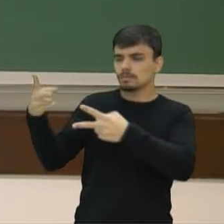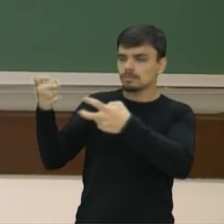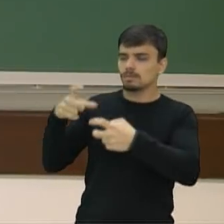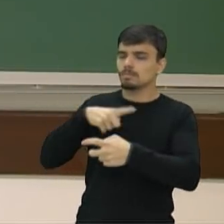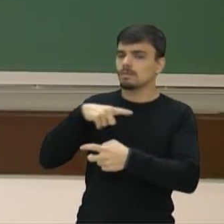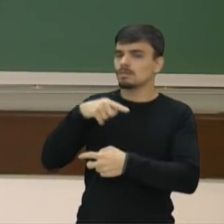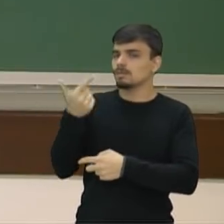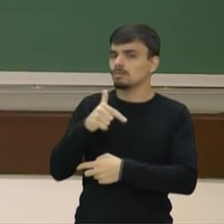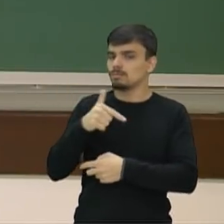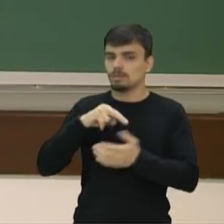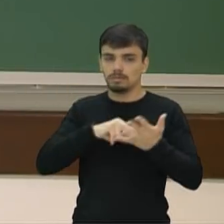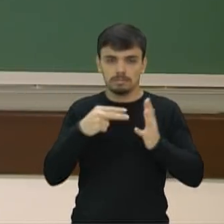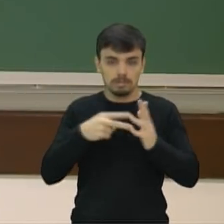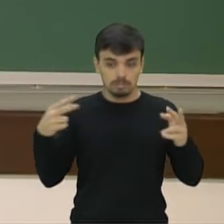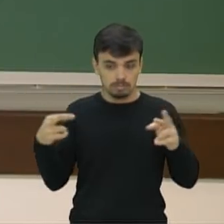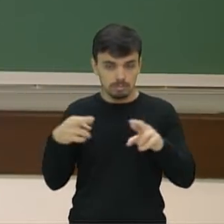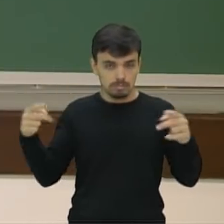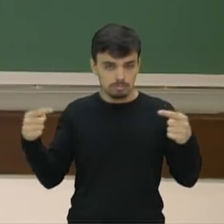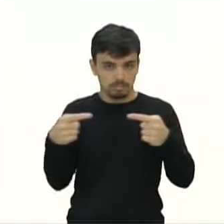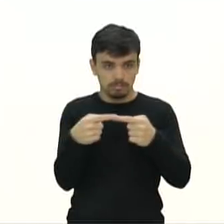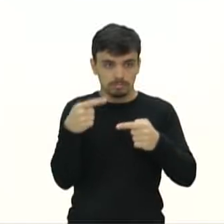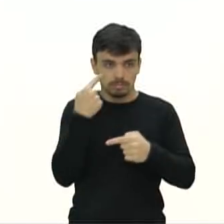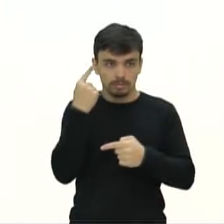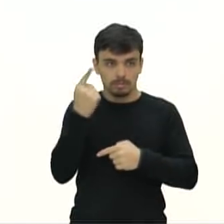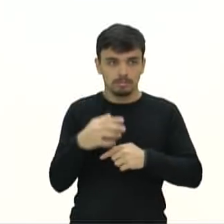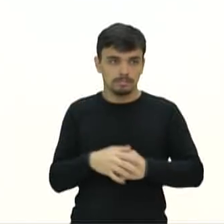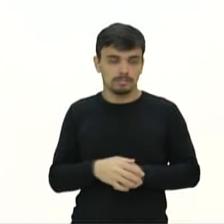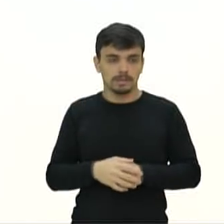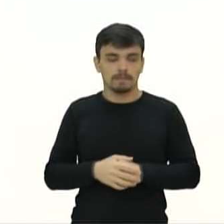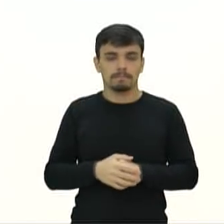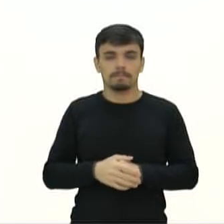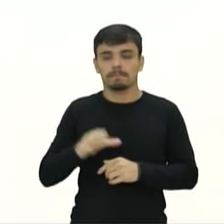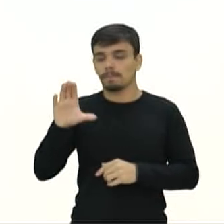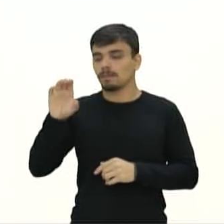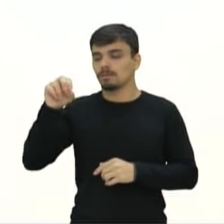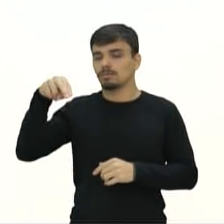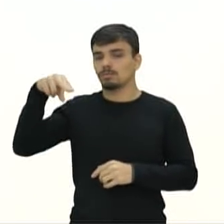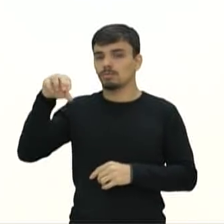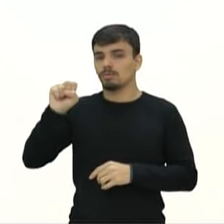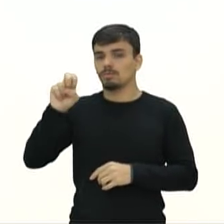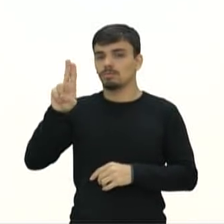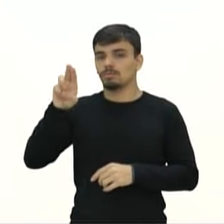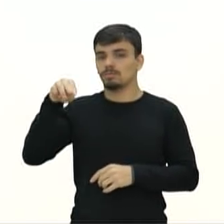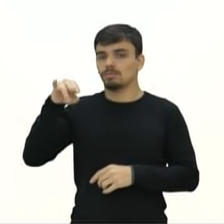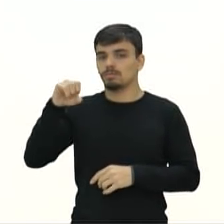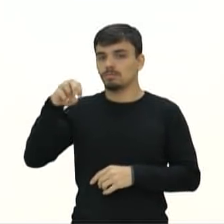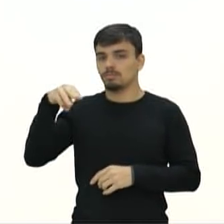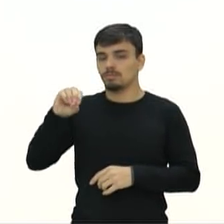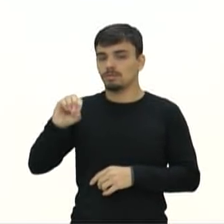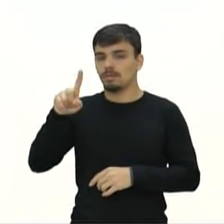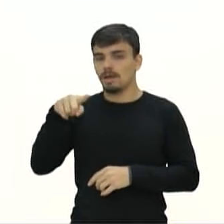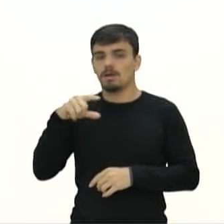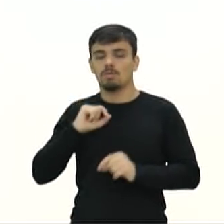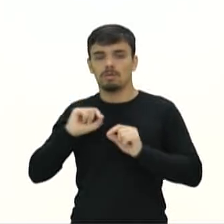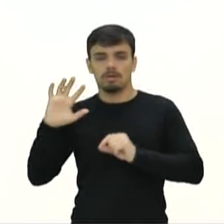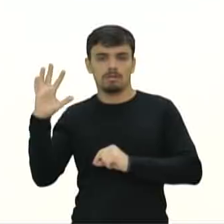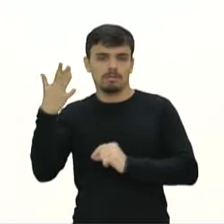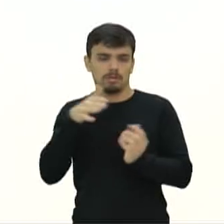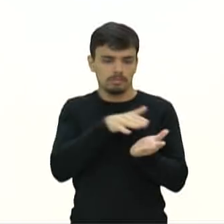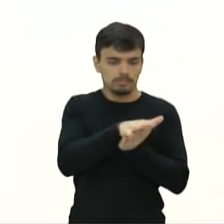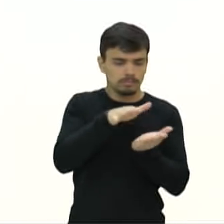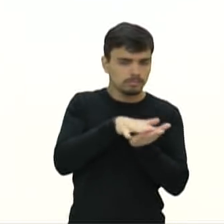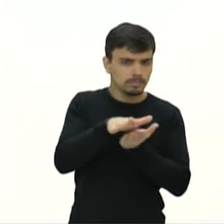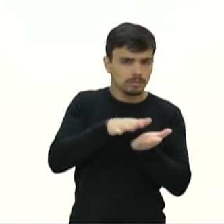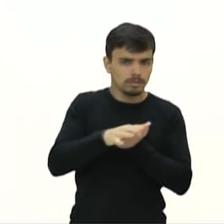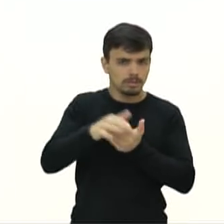mesmo significado. Olha lá na tela. Consumismo. Ato ou efeito de consumir, ocorrência